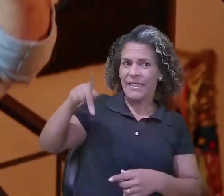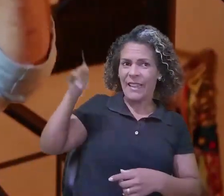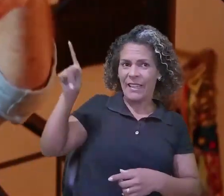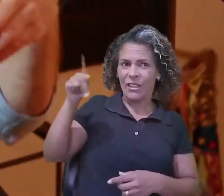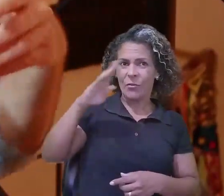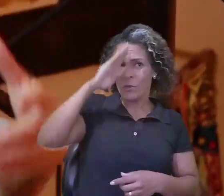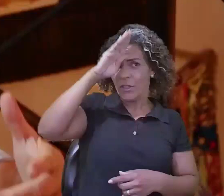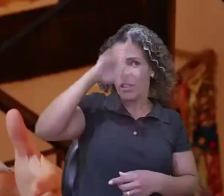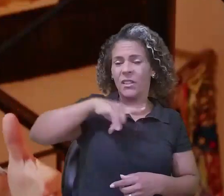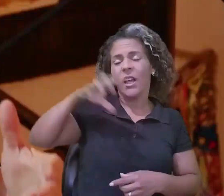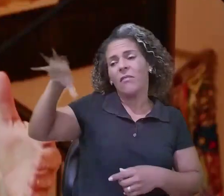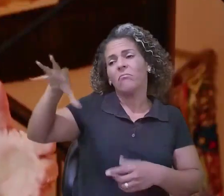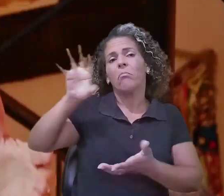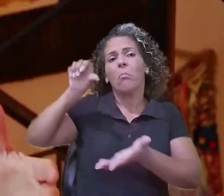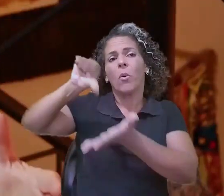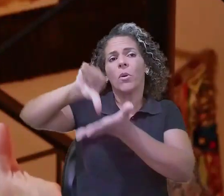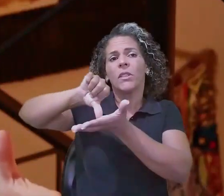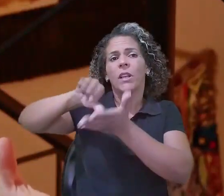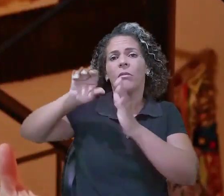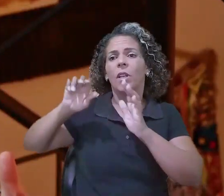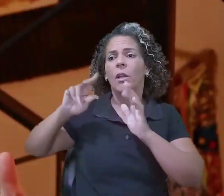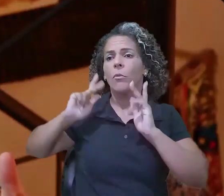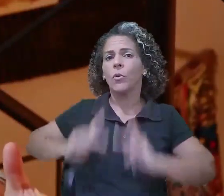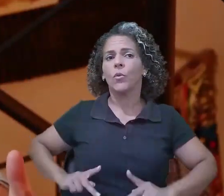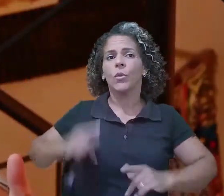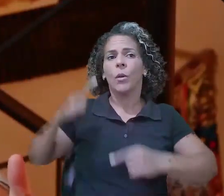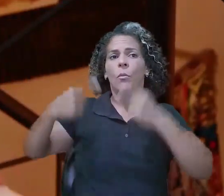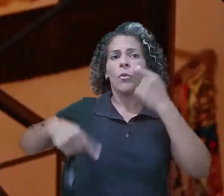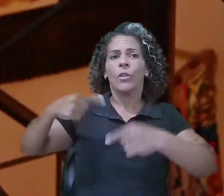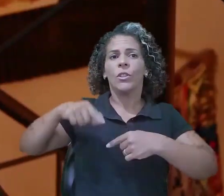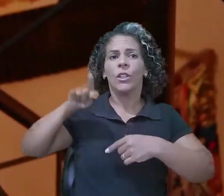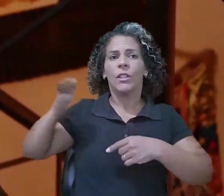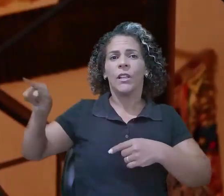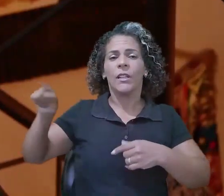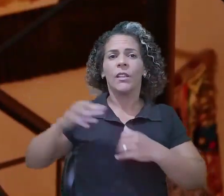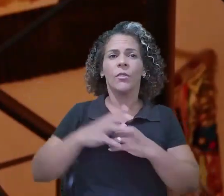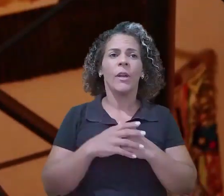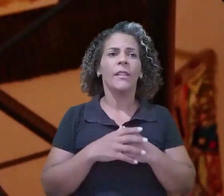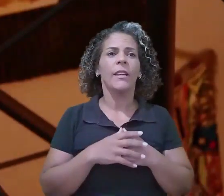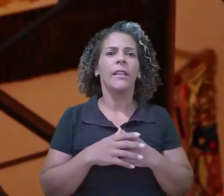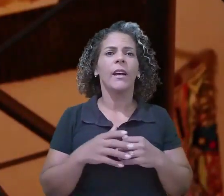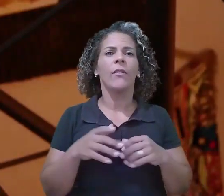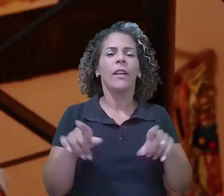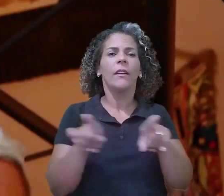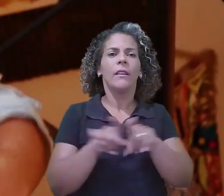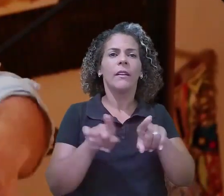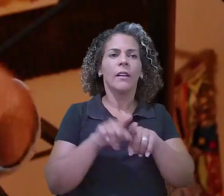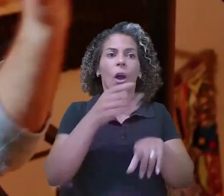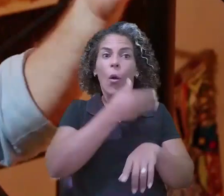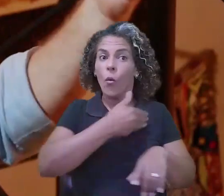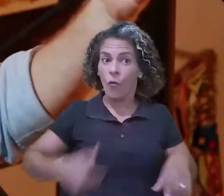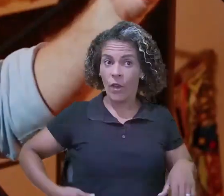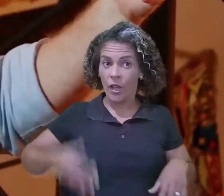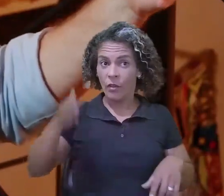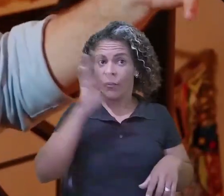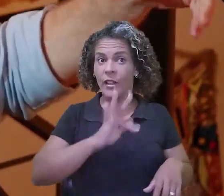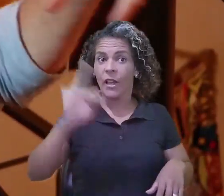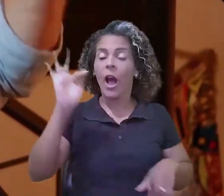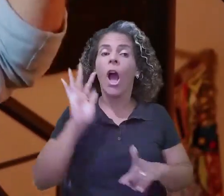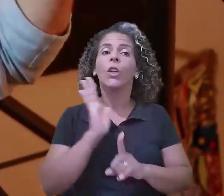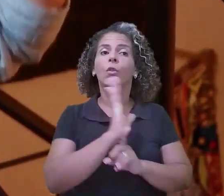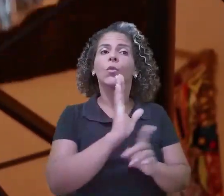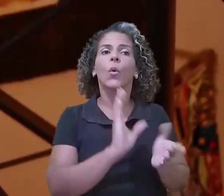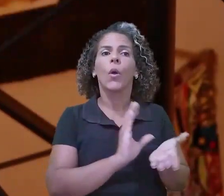ele, vou dizer assim, uma coisa aqui, assim, o governo federal ajudou a gente na pandemia com recursos. Mas o presidente da República